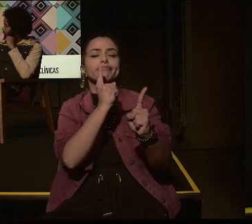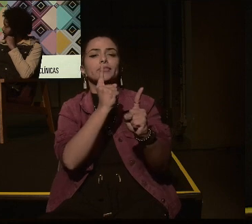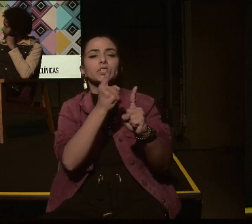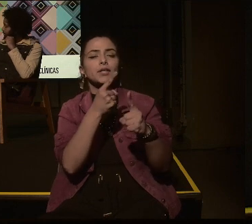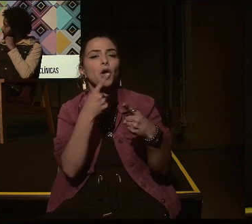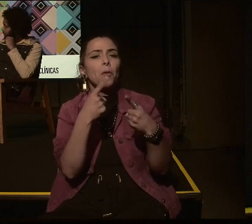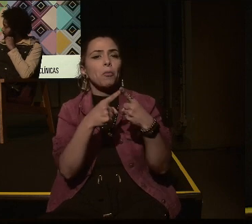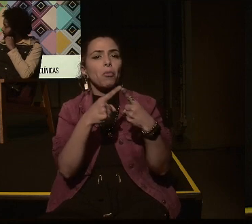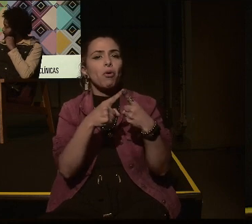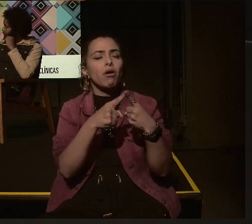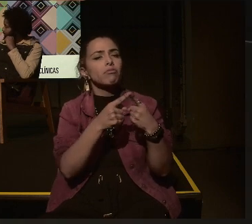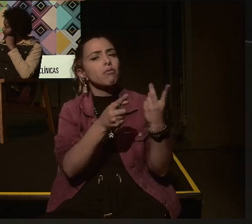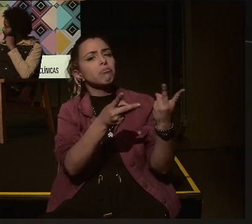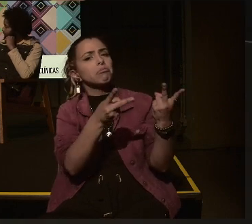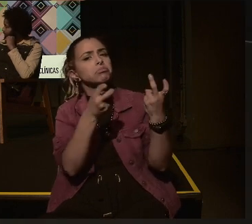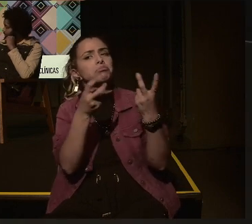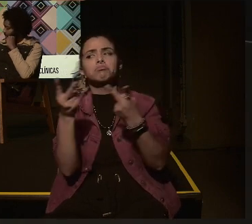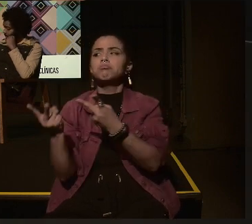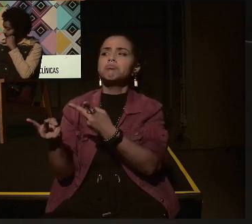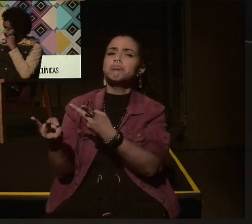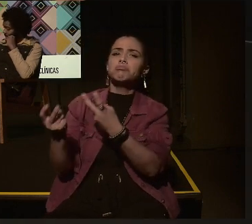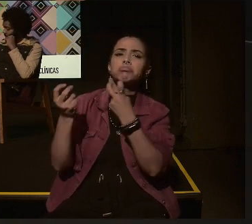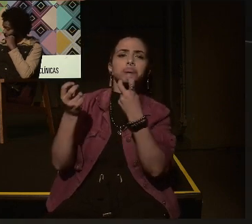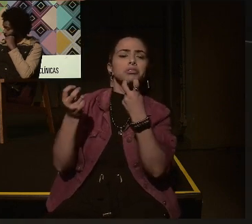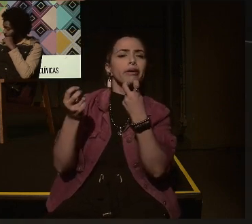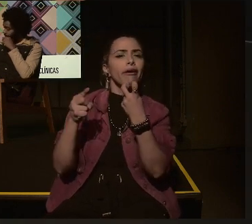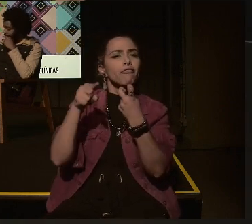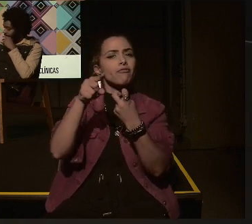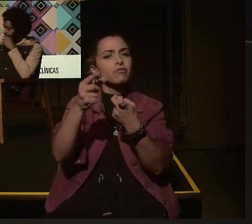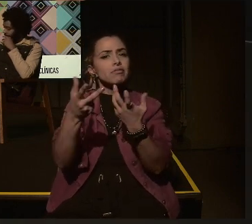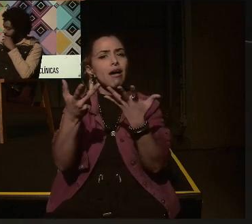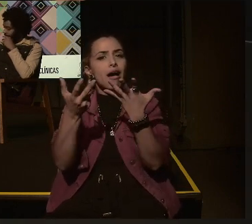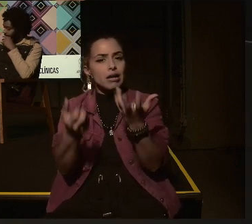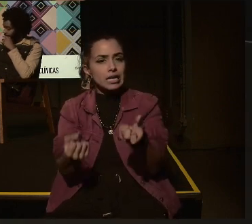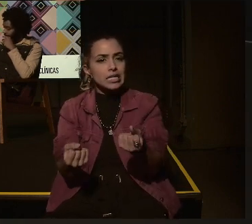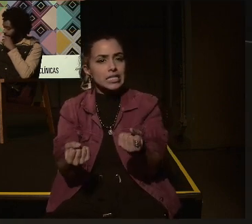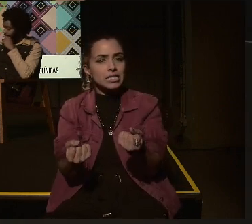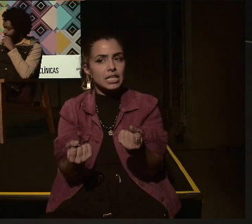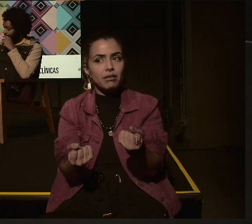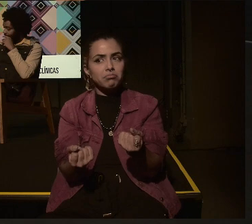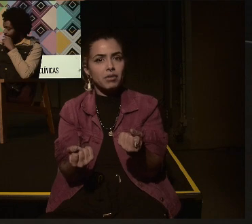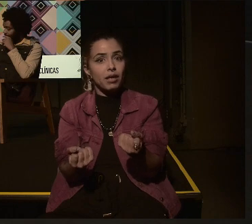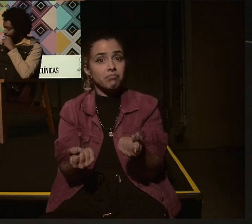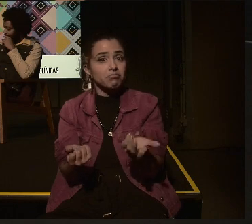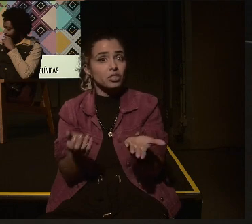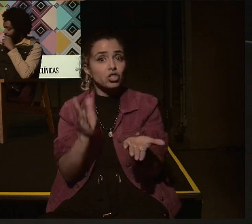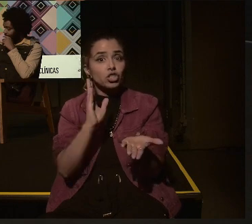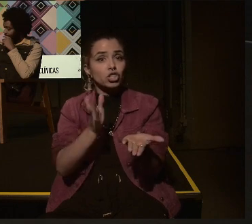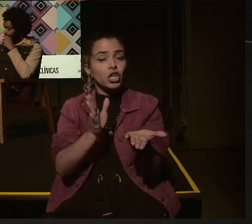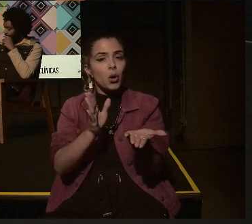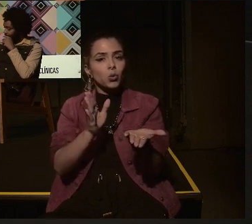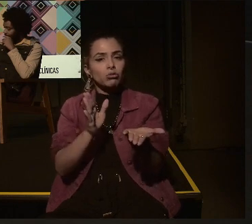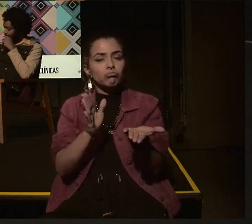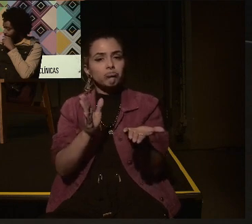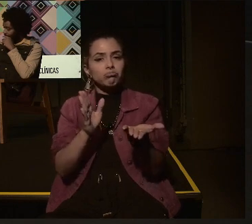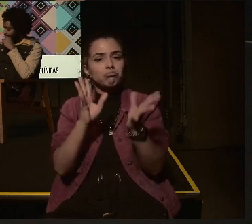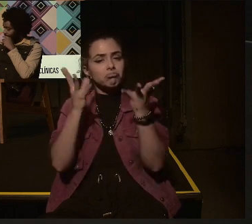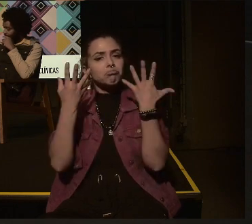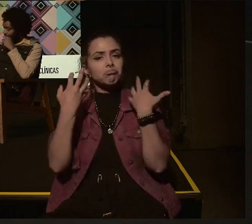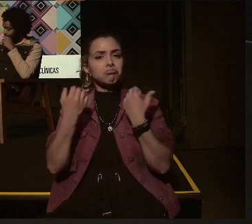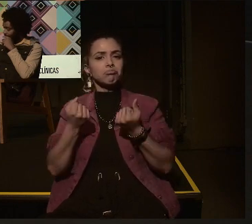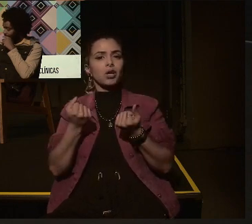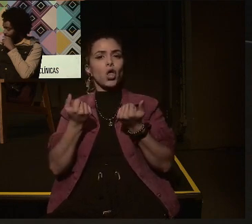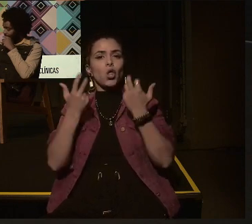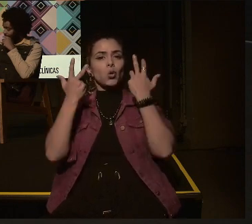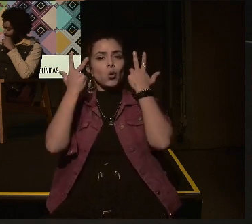parece que de comum nisso. Porque, conceitualmente, e não só, operacionalmente